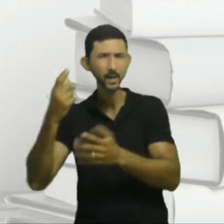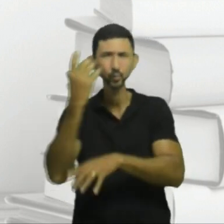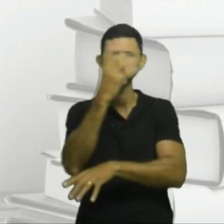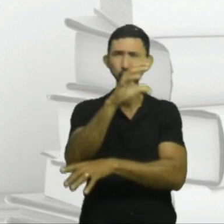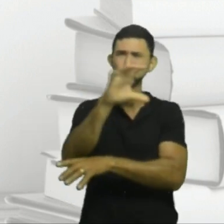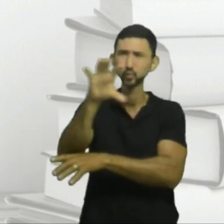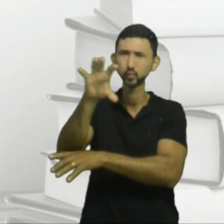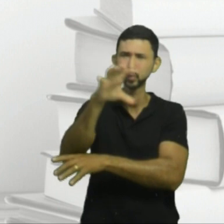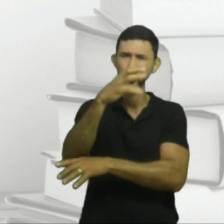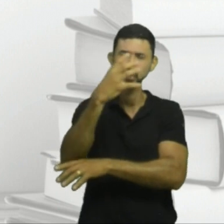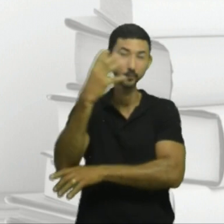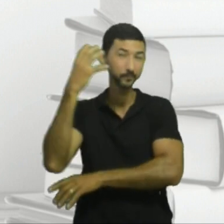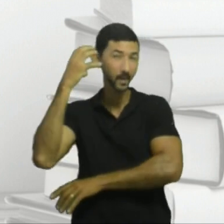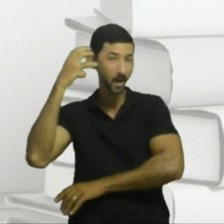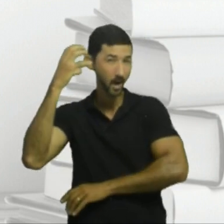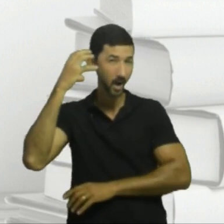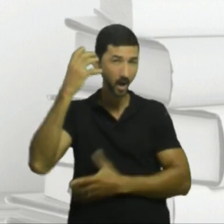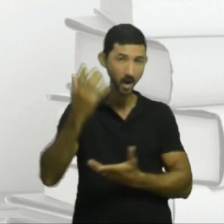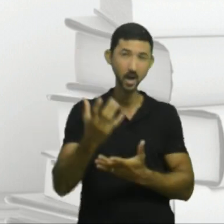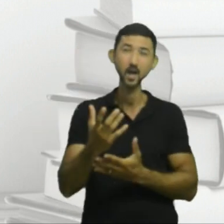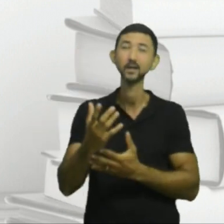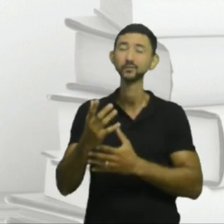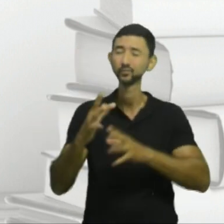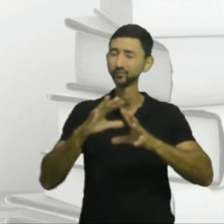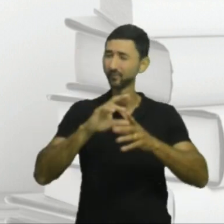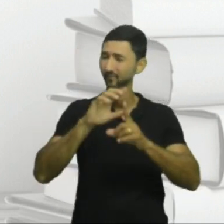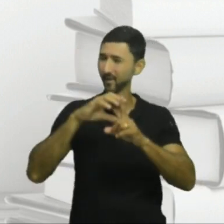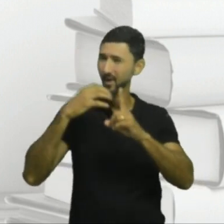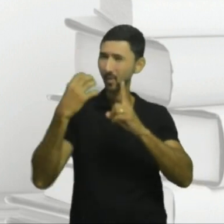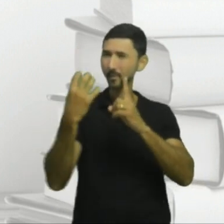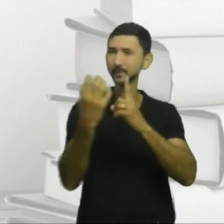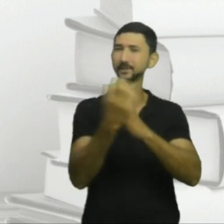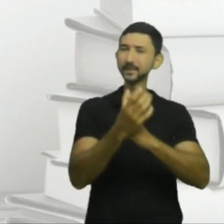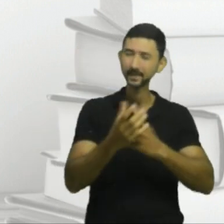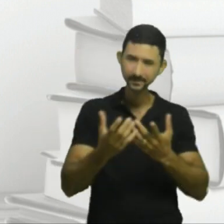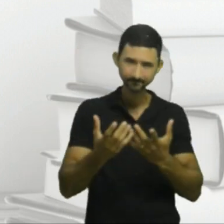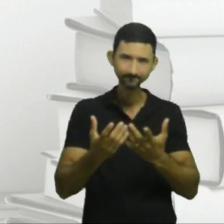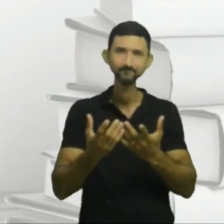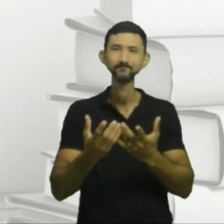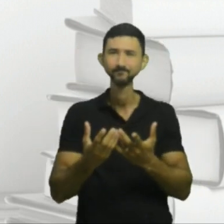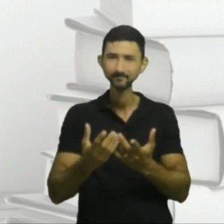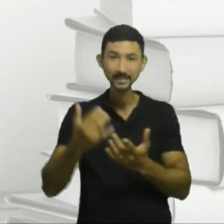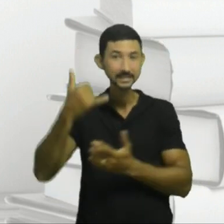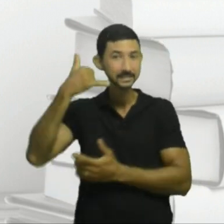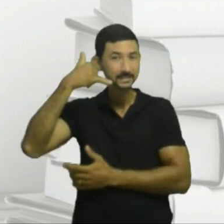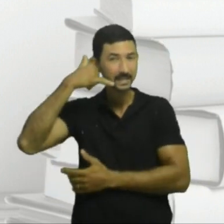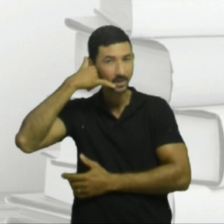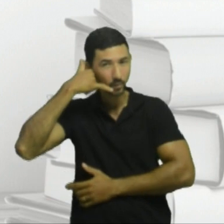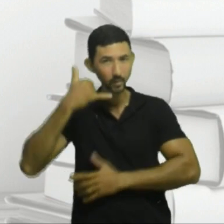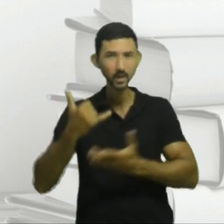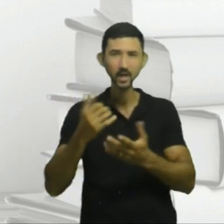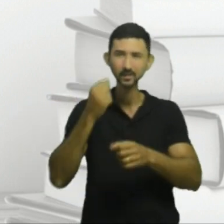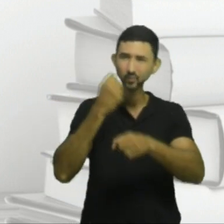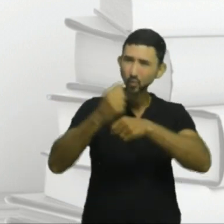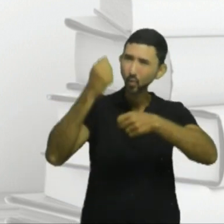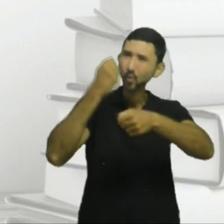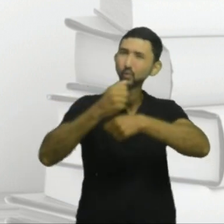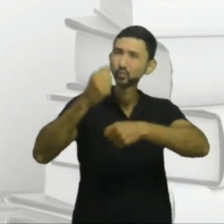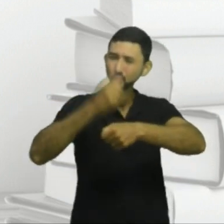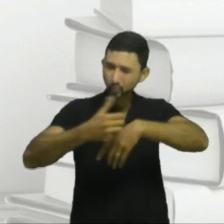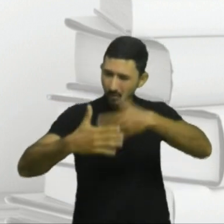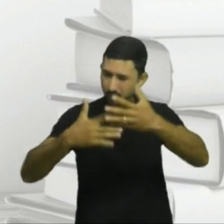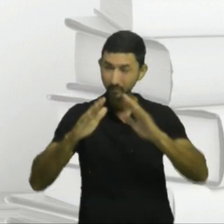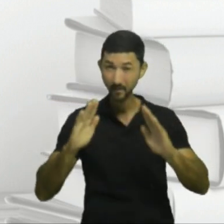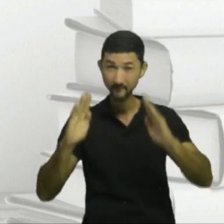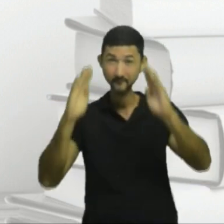ventiladores, rádios de bairro, rádios comunitárias, rádios de estúdios, celulares, construções,